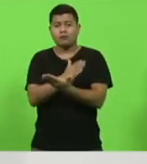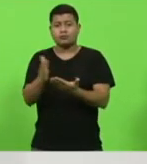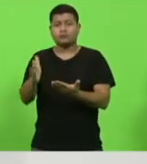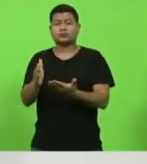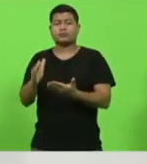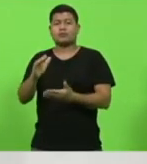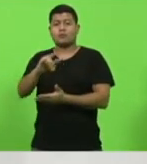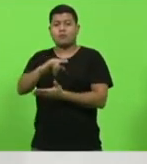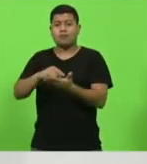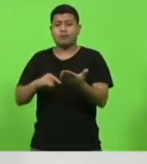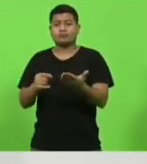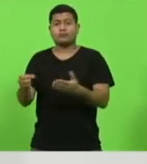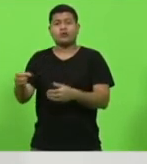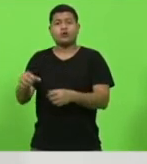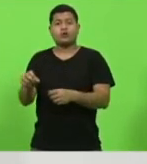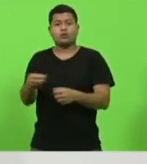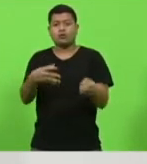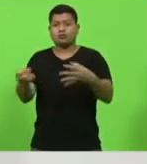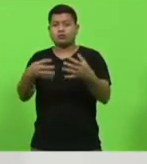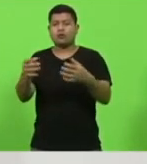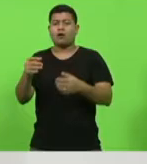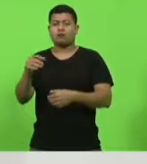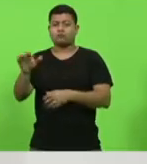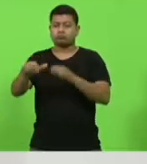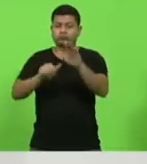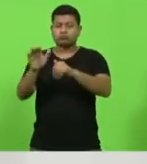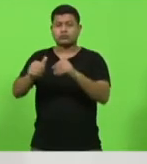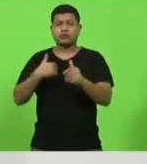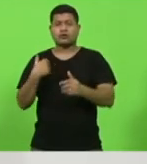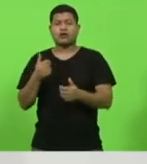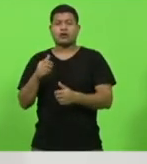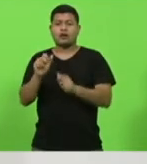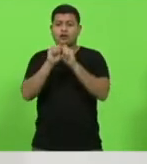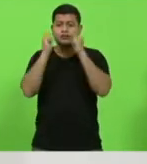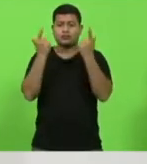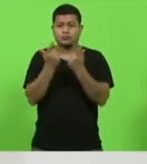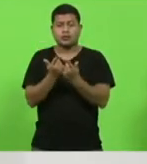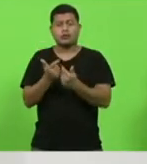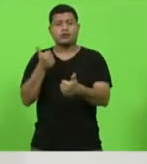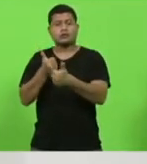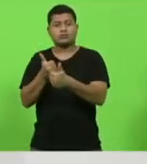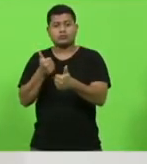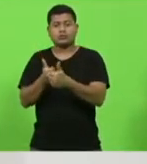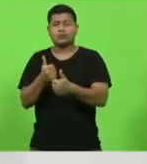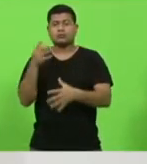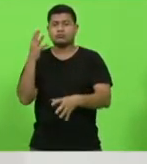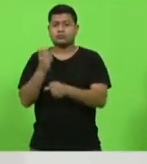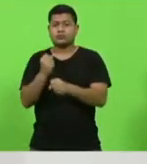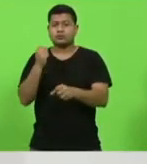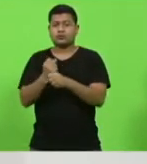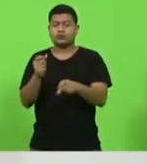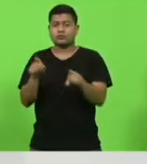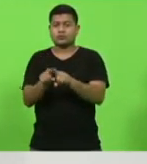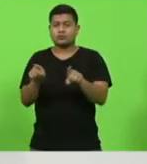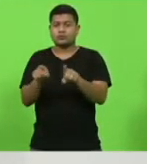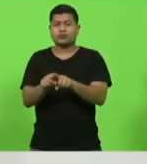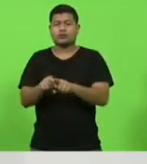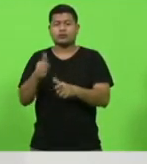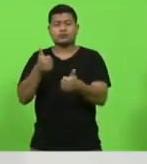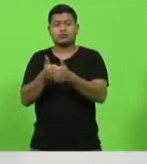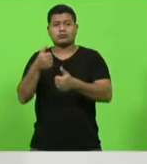contratação pela Assembleia pelo tribunal de contas pelo tribunal de justiça e pela procuradoria de Contas do tribunal